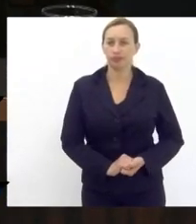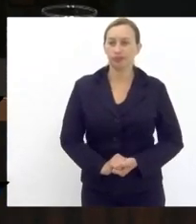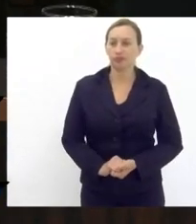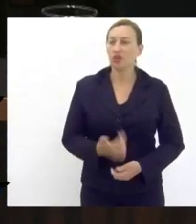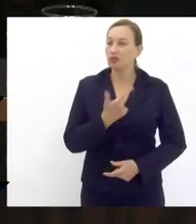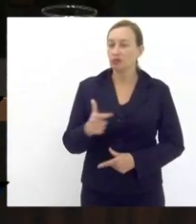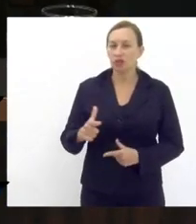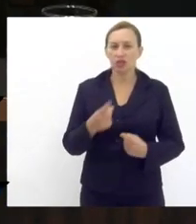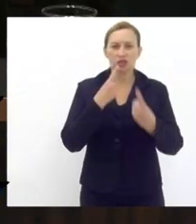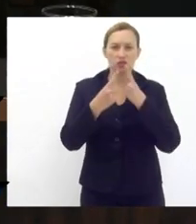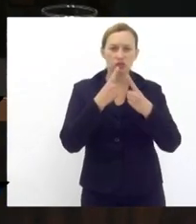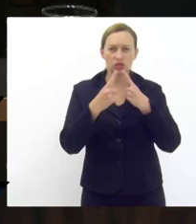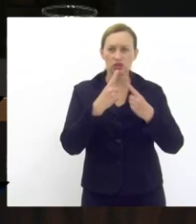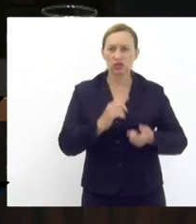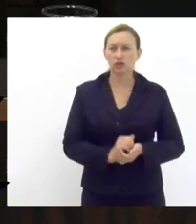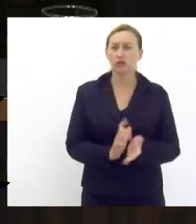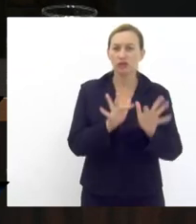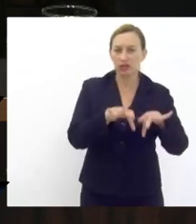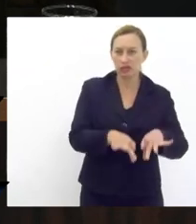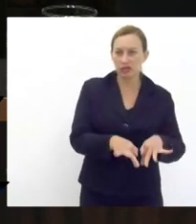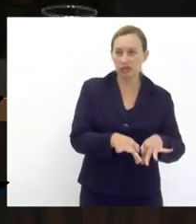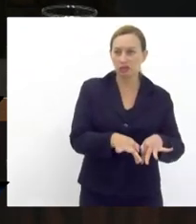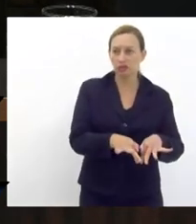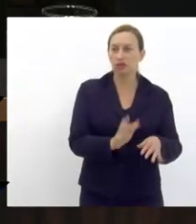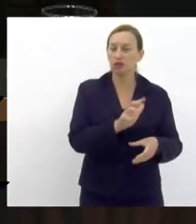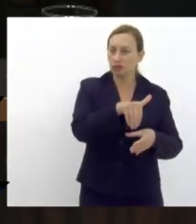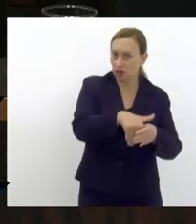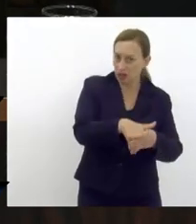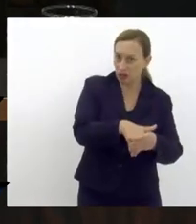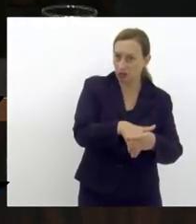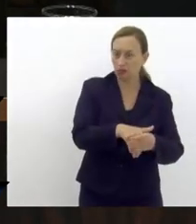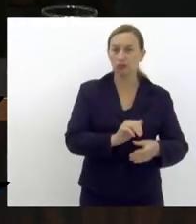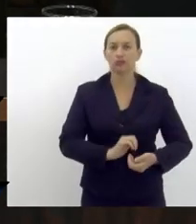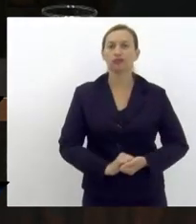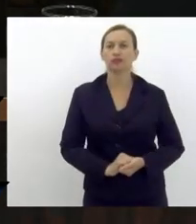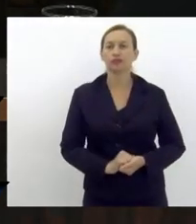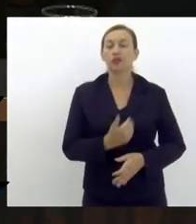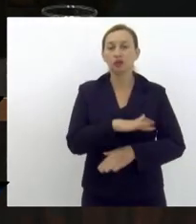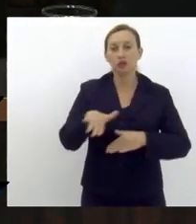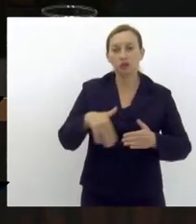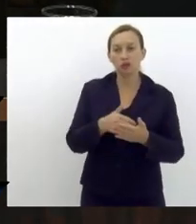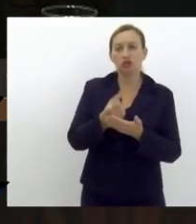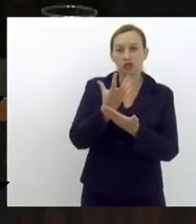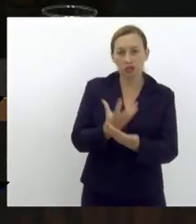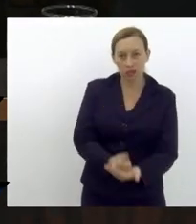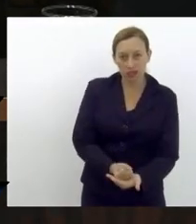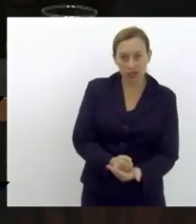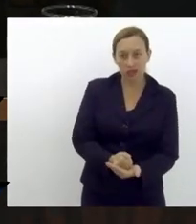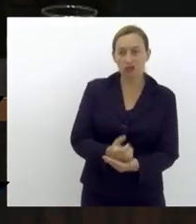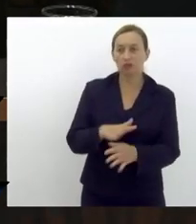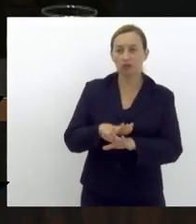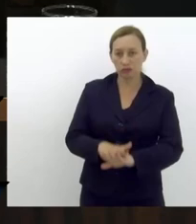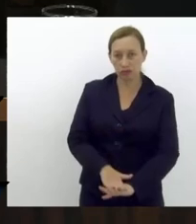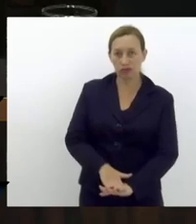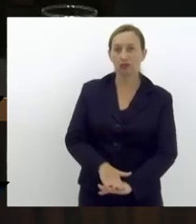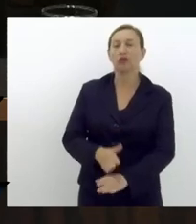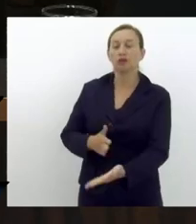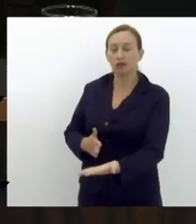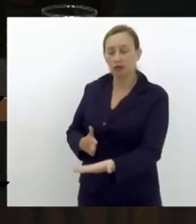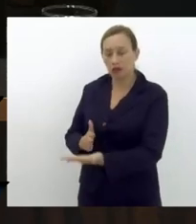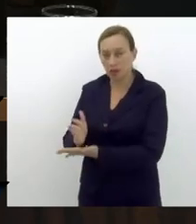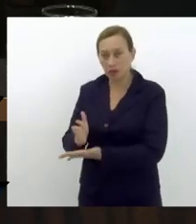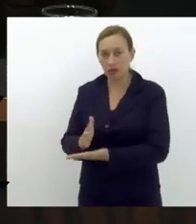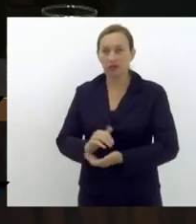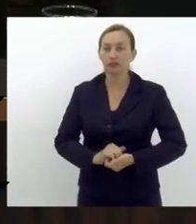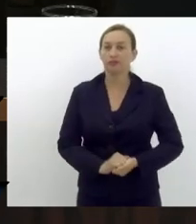Não havendo quem queira discutir, encerrada a discussão. Em votação, senhores que aprovam, permaneçam como estão.